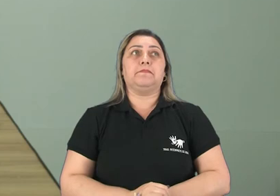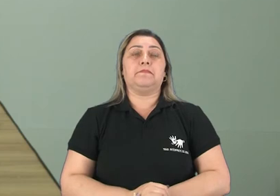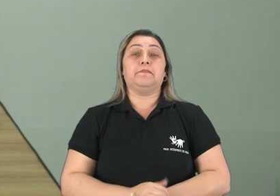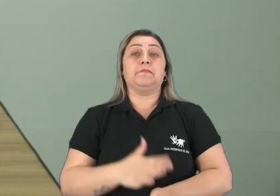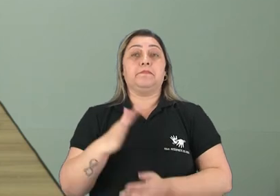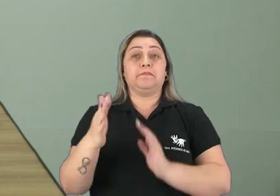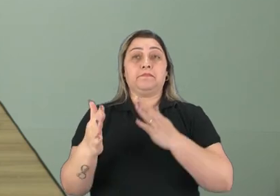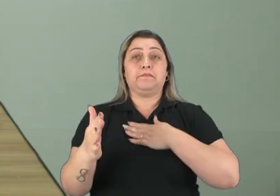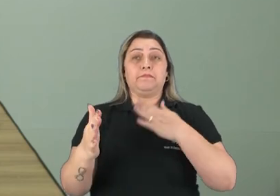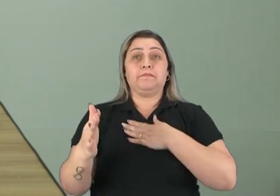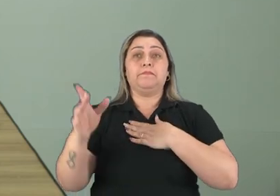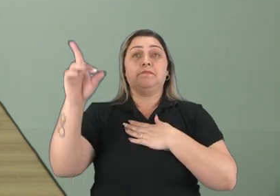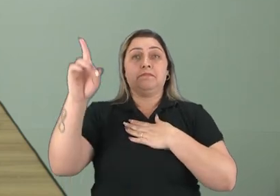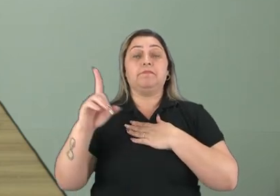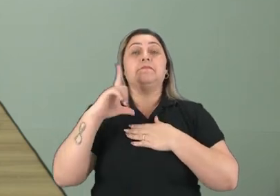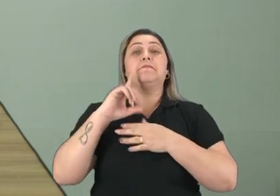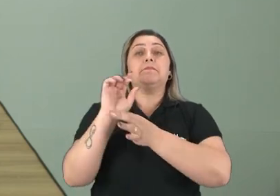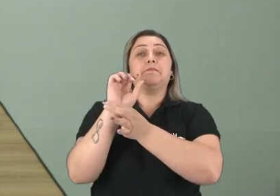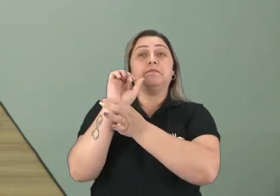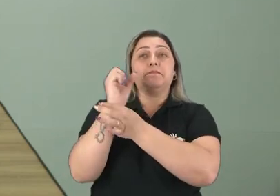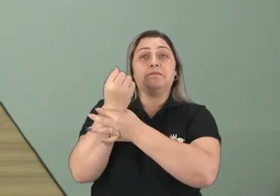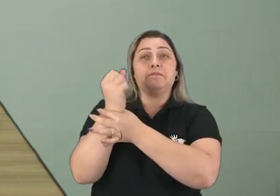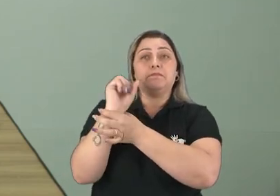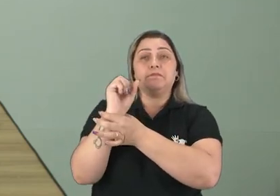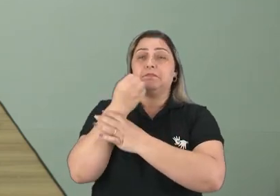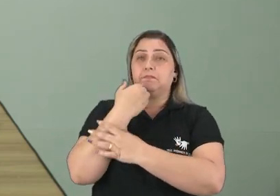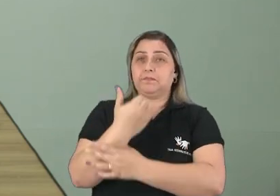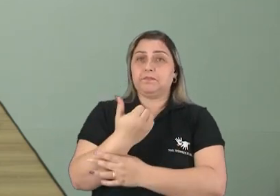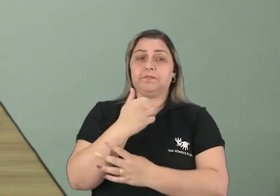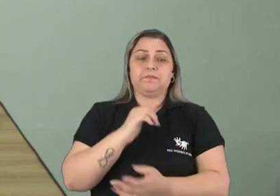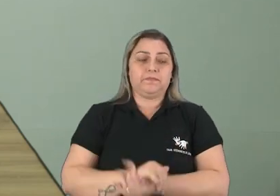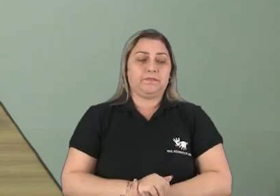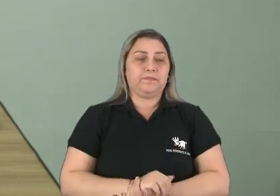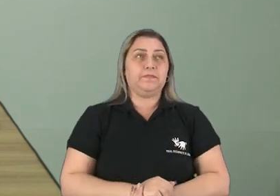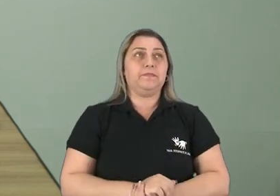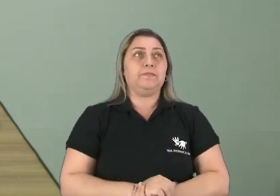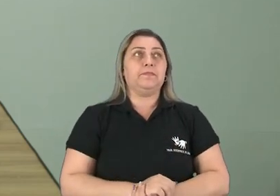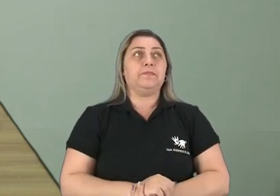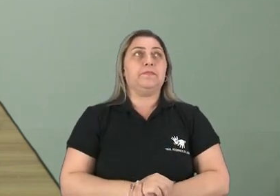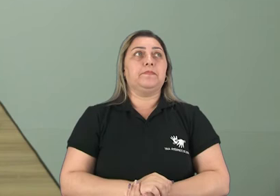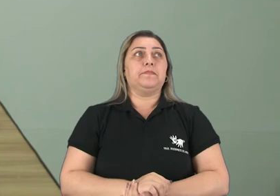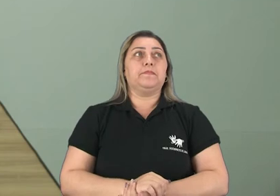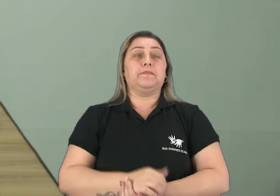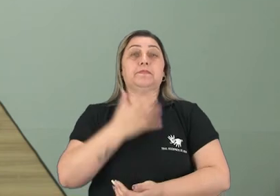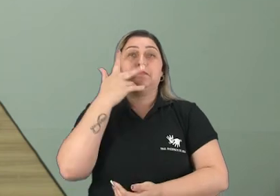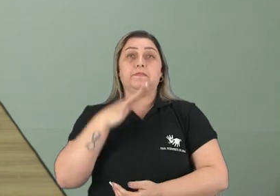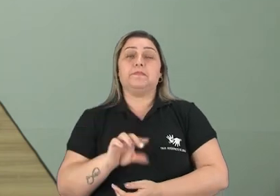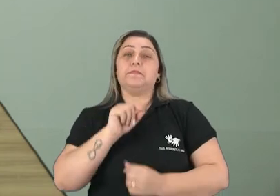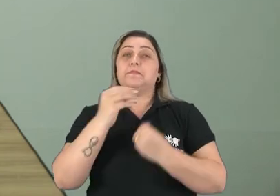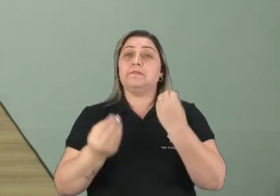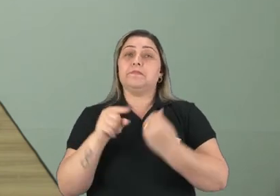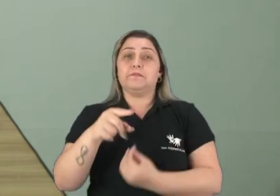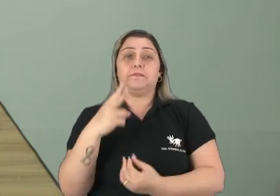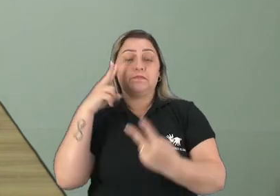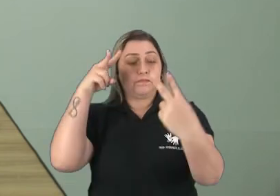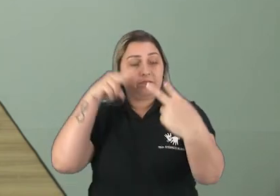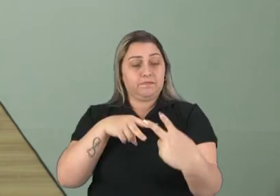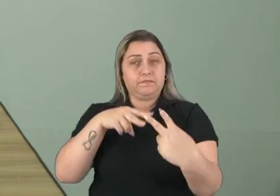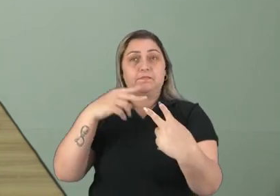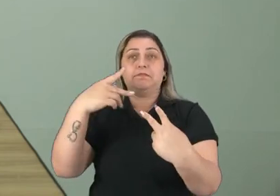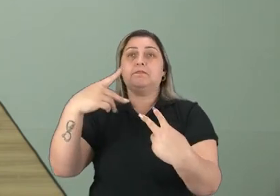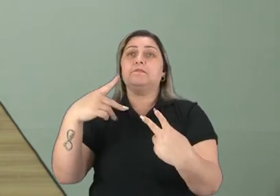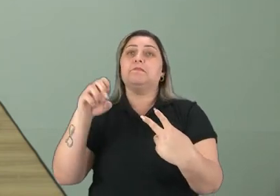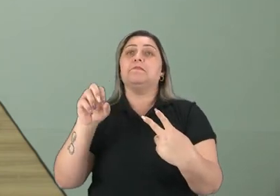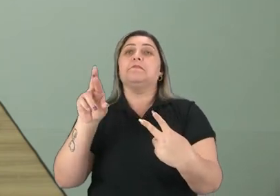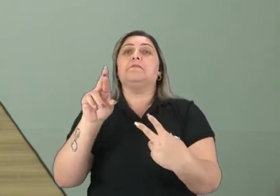mão direita eu tenho uma pulseira. Muito bem. Então, crianças, como vocês estão olhando para mim e o